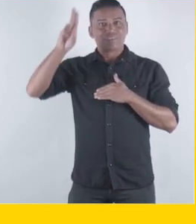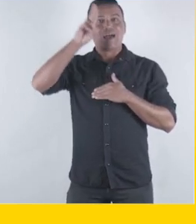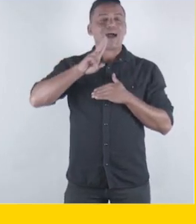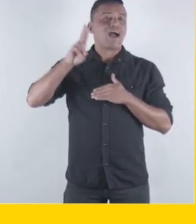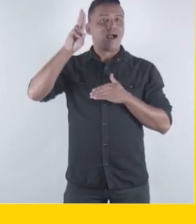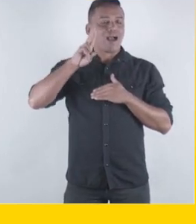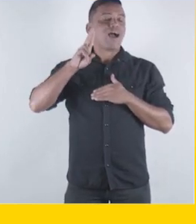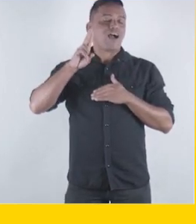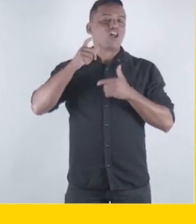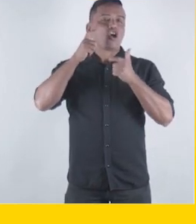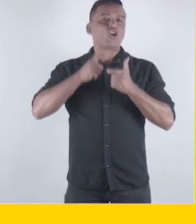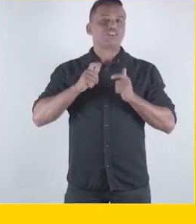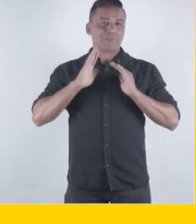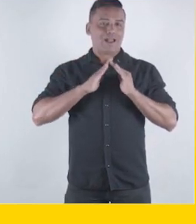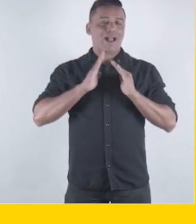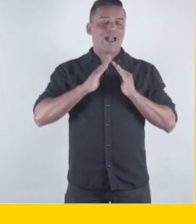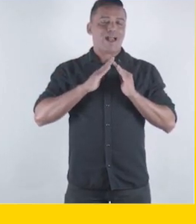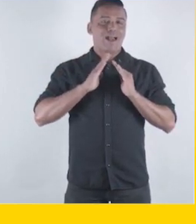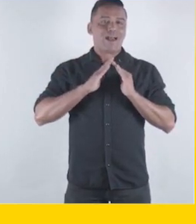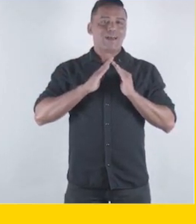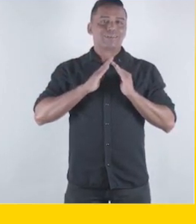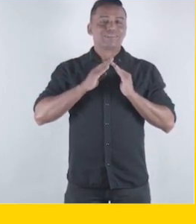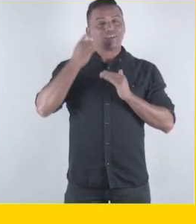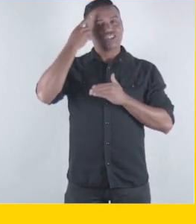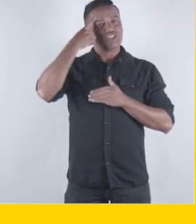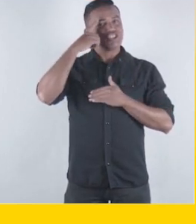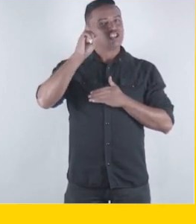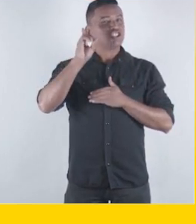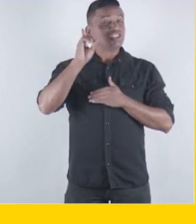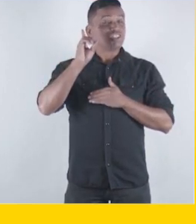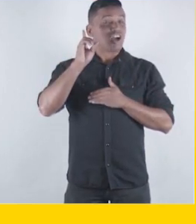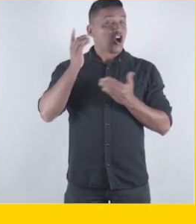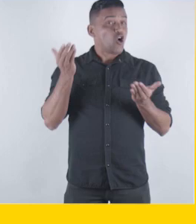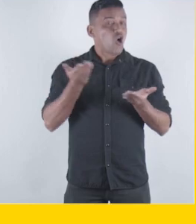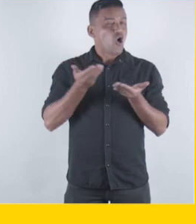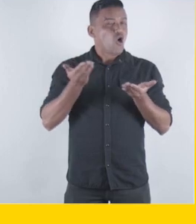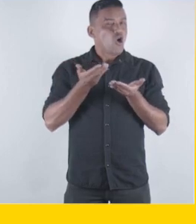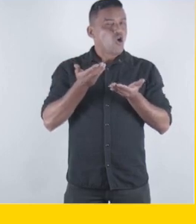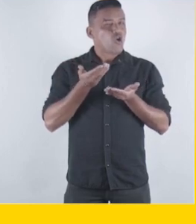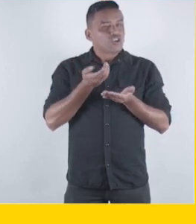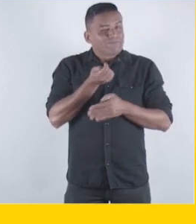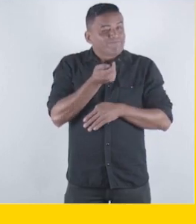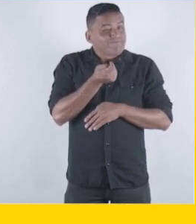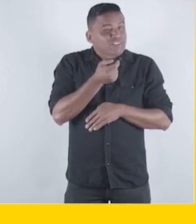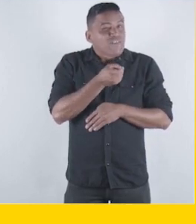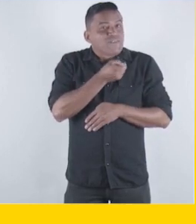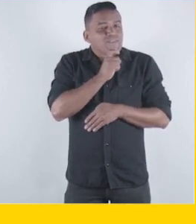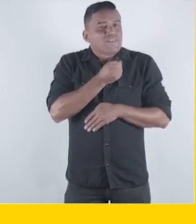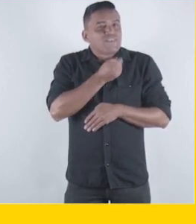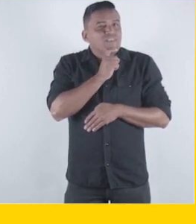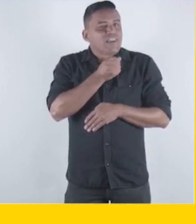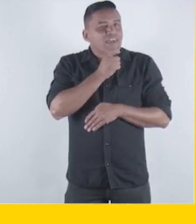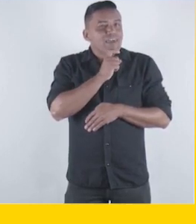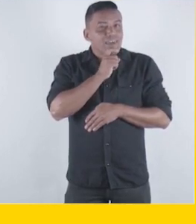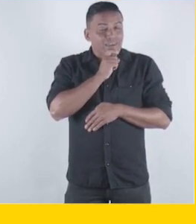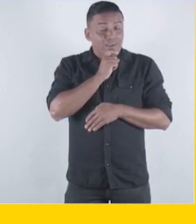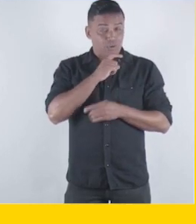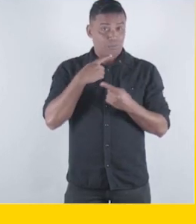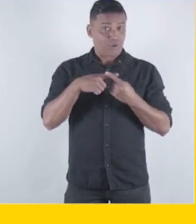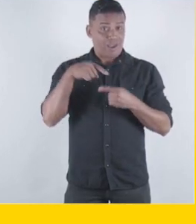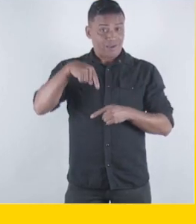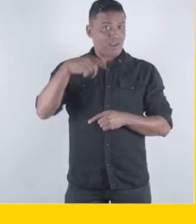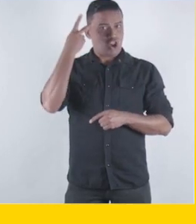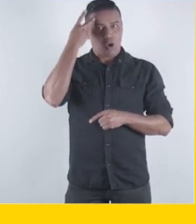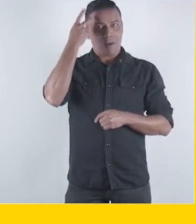onde eu estou a morar. Num dia um pouco frio para aquilo que é comum